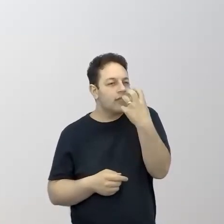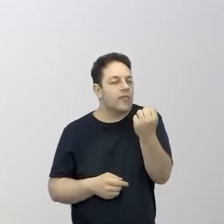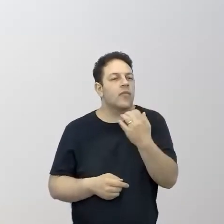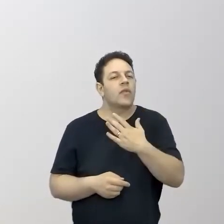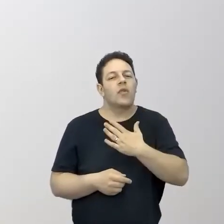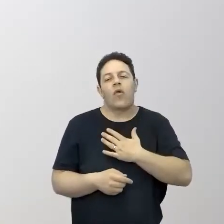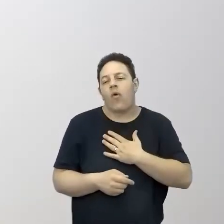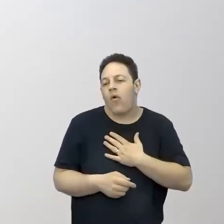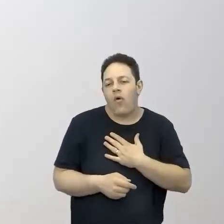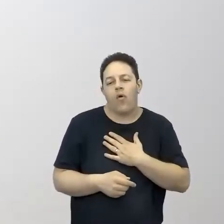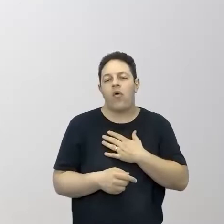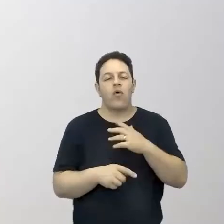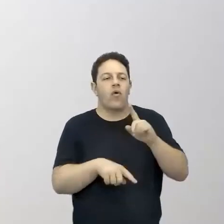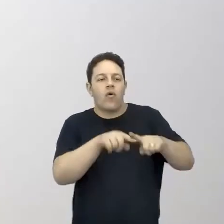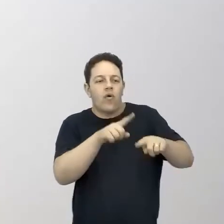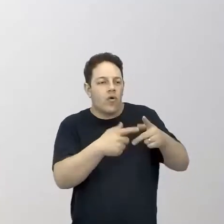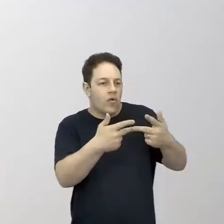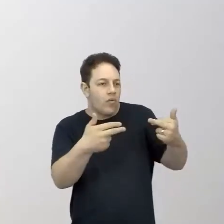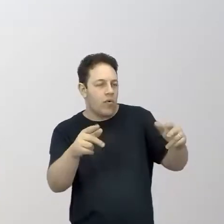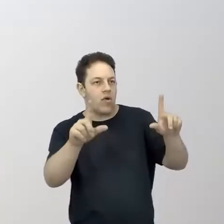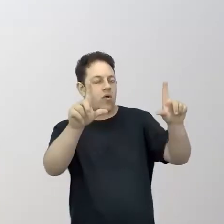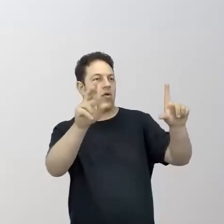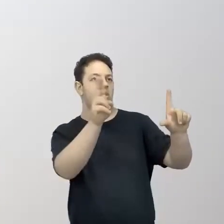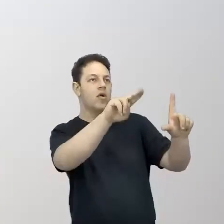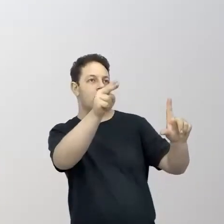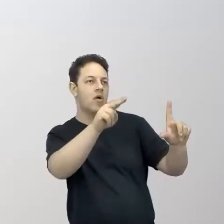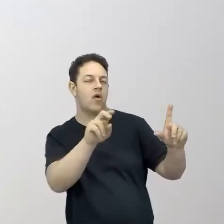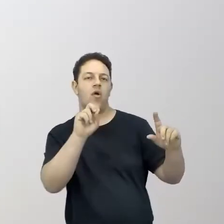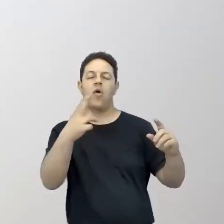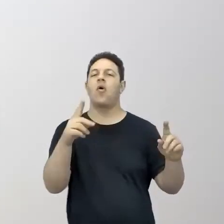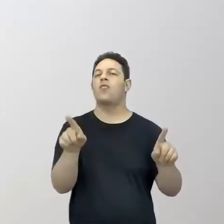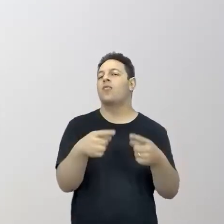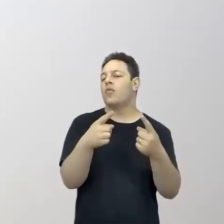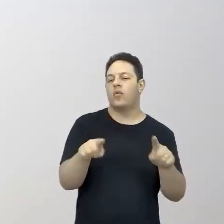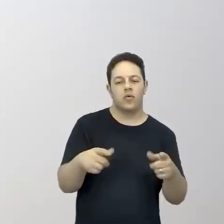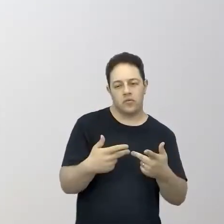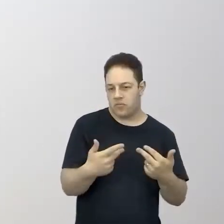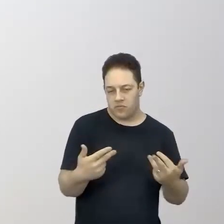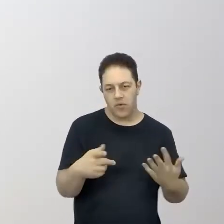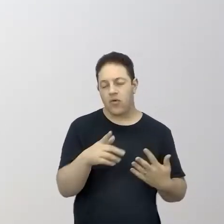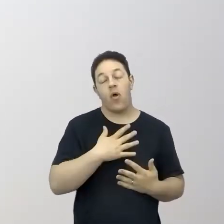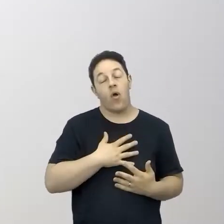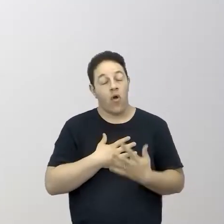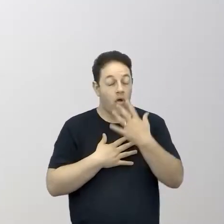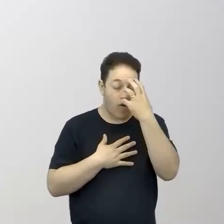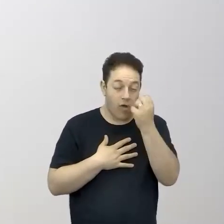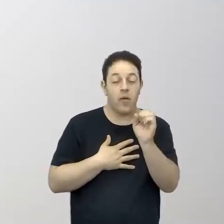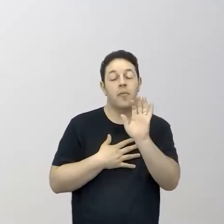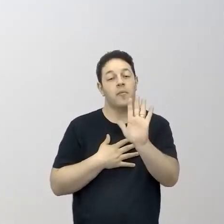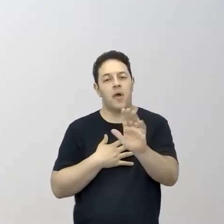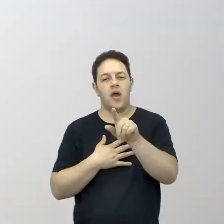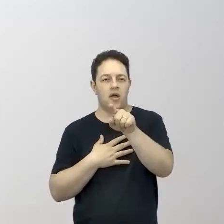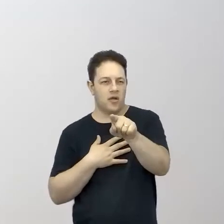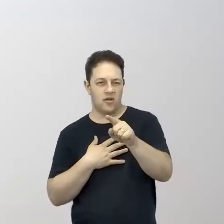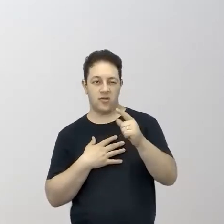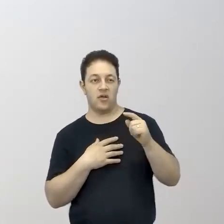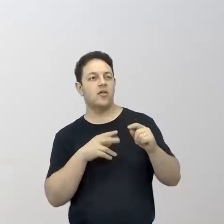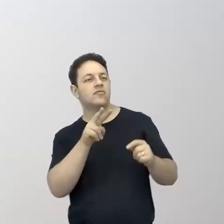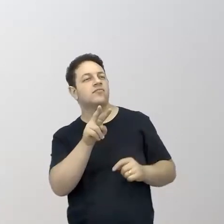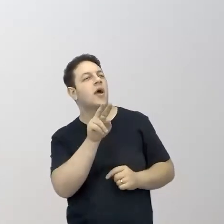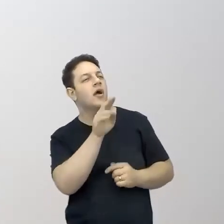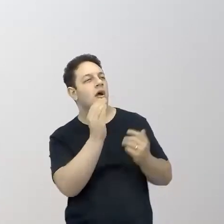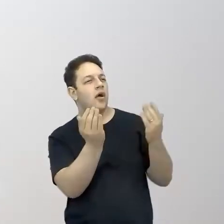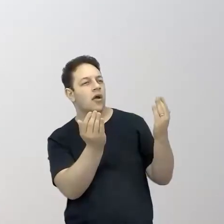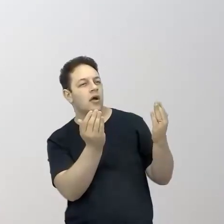um objeto de arte, de uma obra de arte, porém você não vai analisar